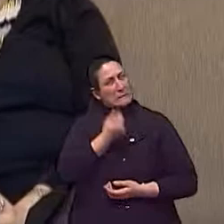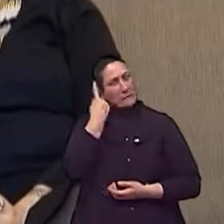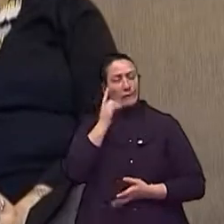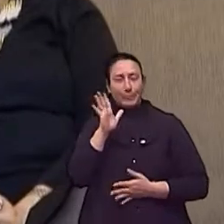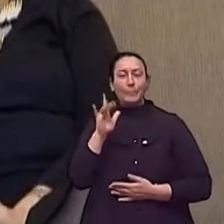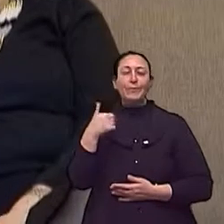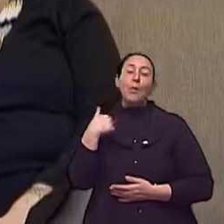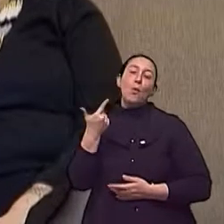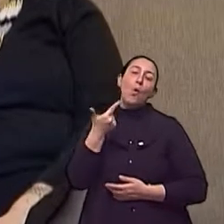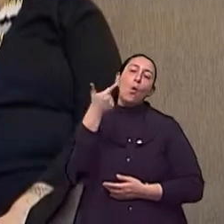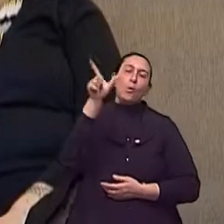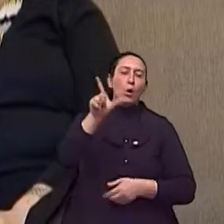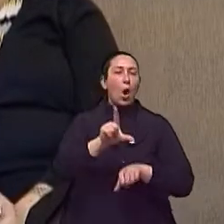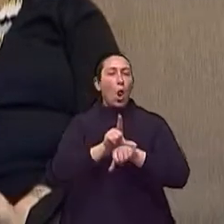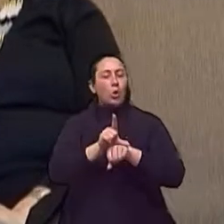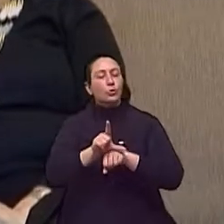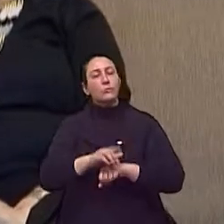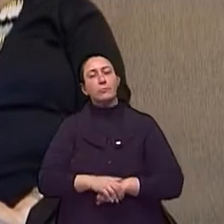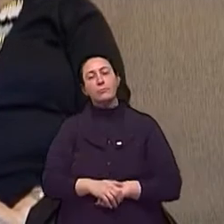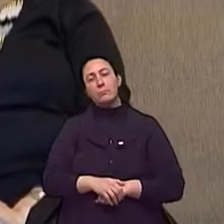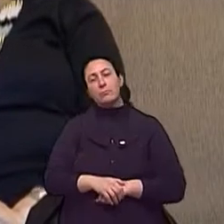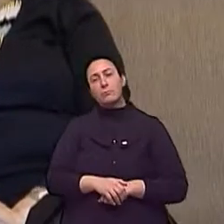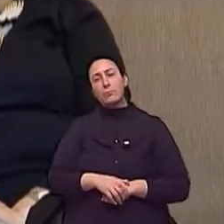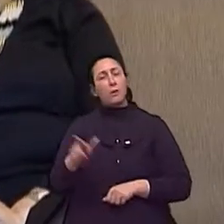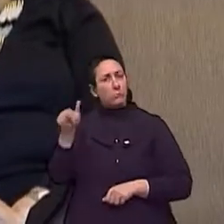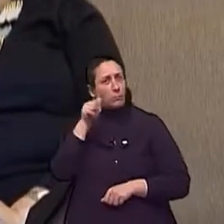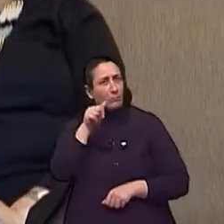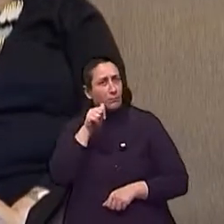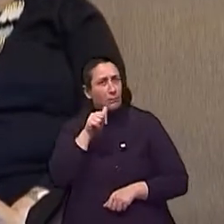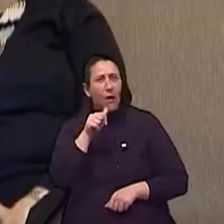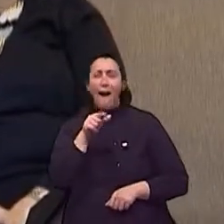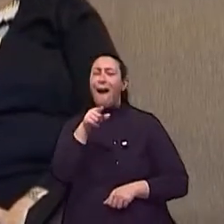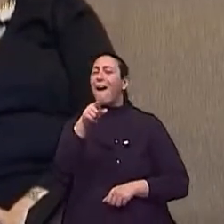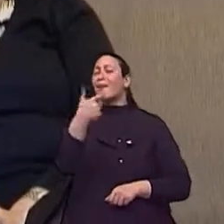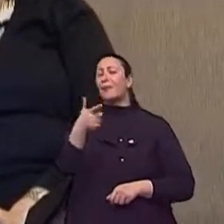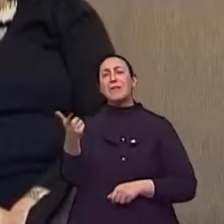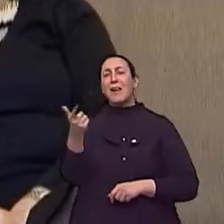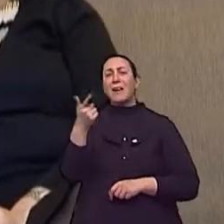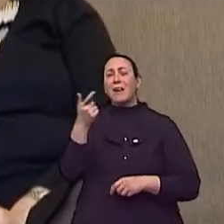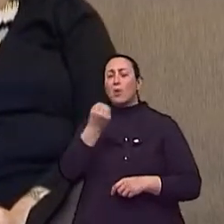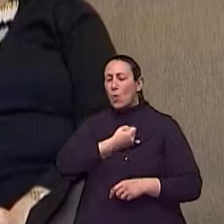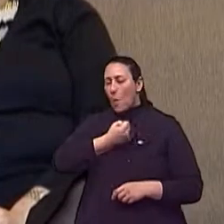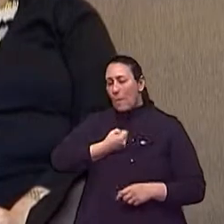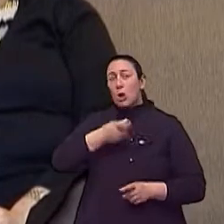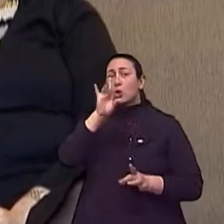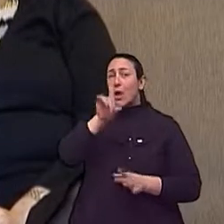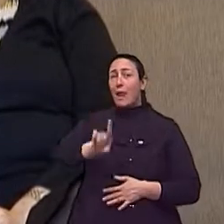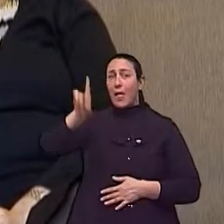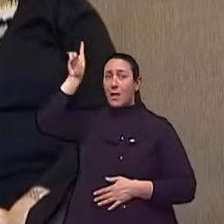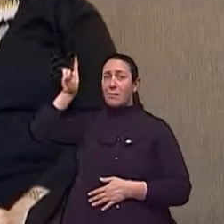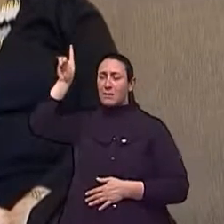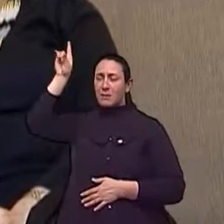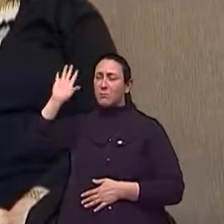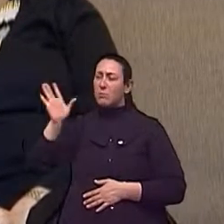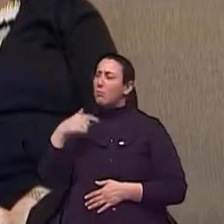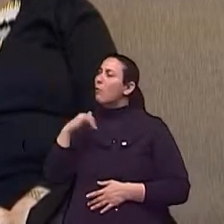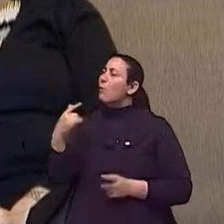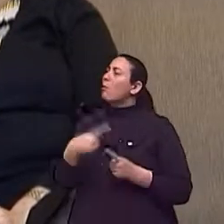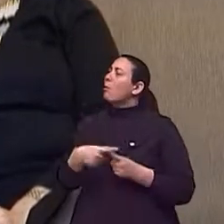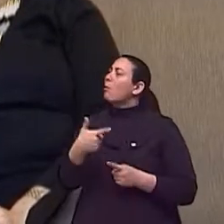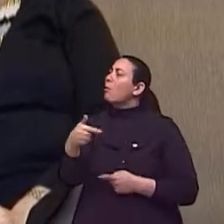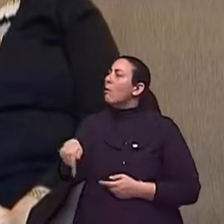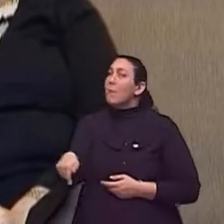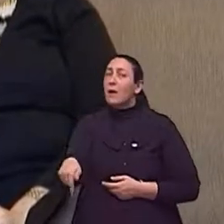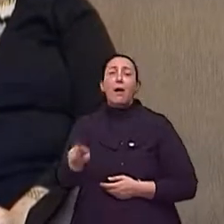fui na outra loja a moça chegou e disse assim não temos pro seu número sim mas é só lá em cima eu disse Por que que não tem aqui